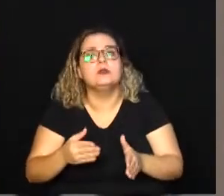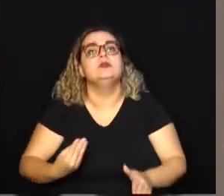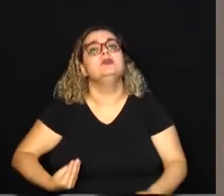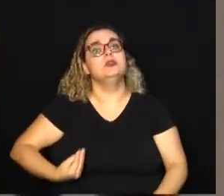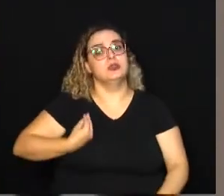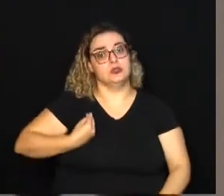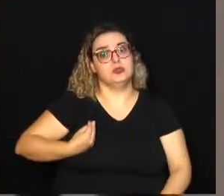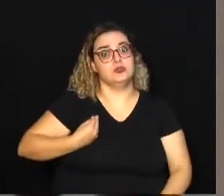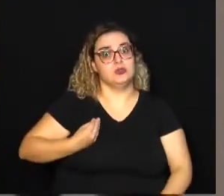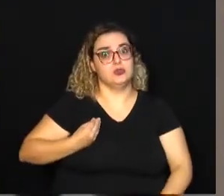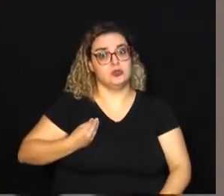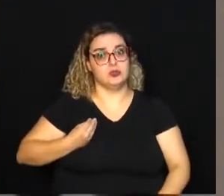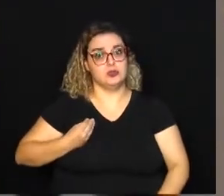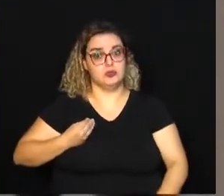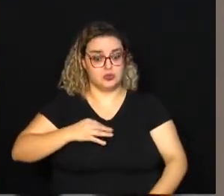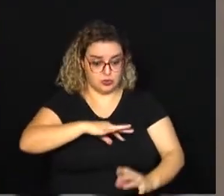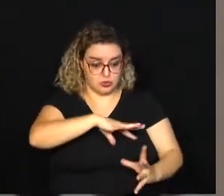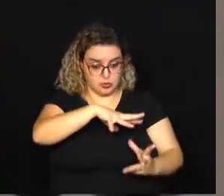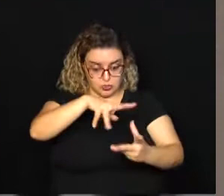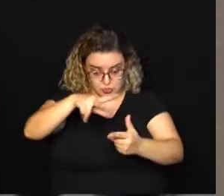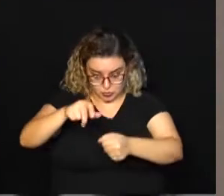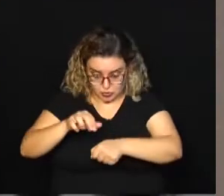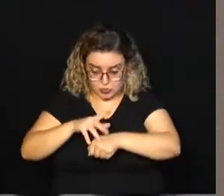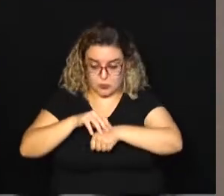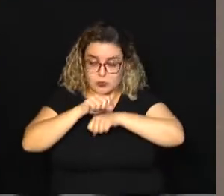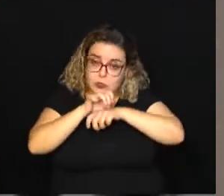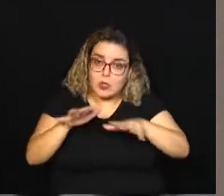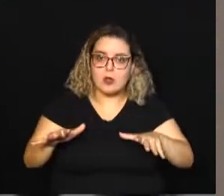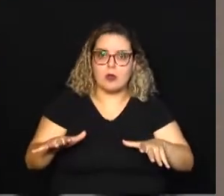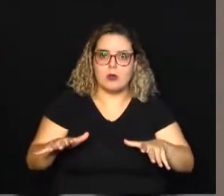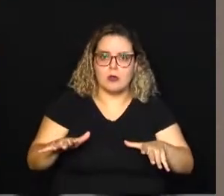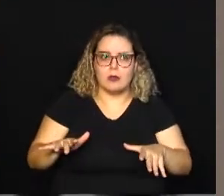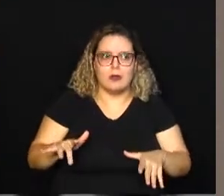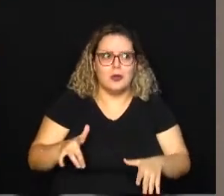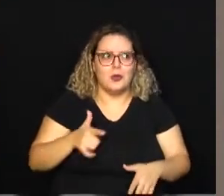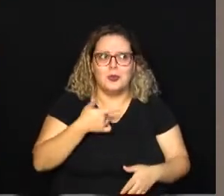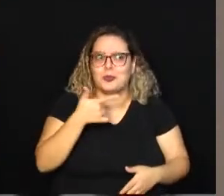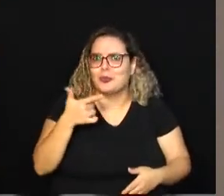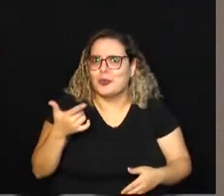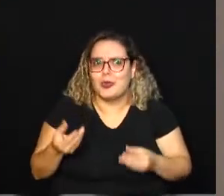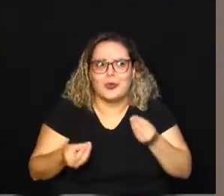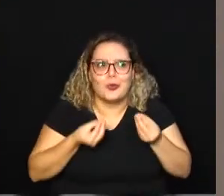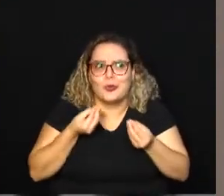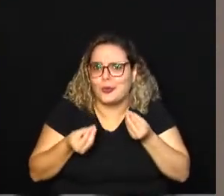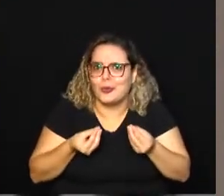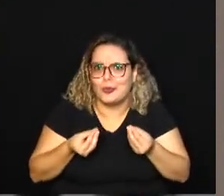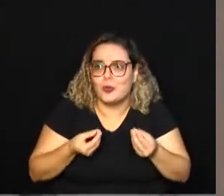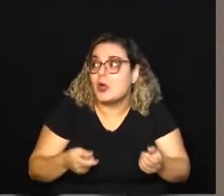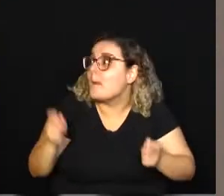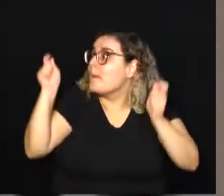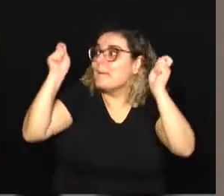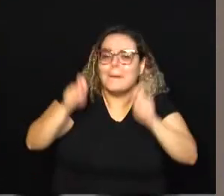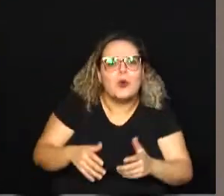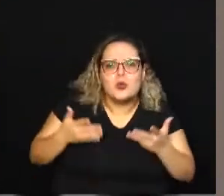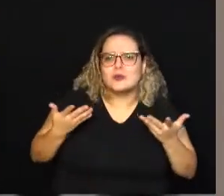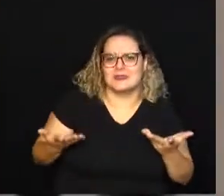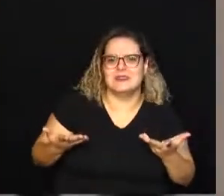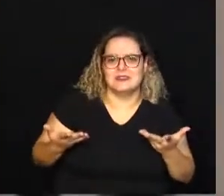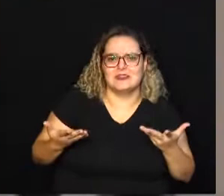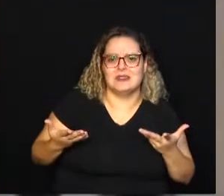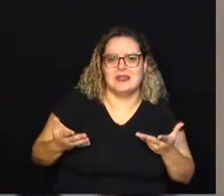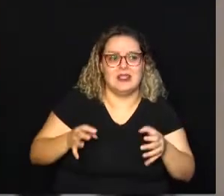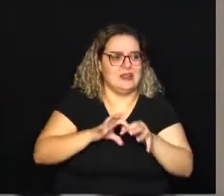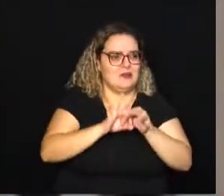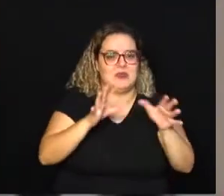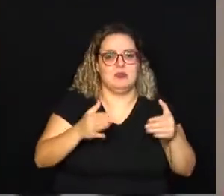de pandemia, não é possível no território nacional existir essa liberdade de abrir escola e fecha